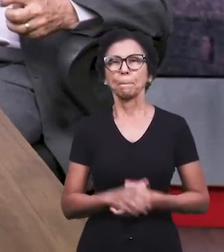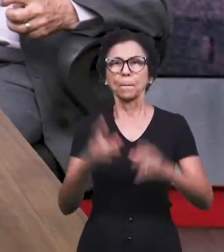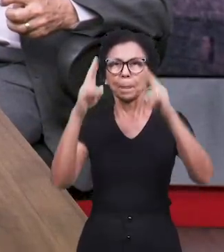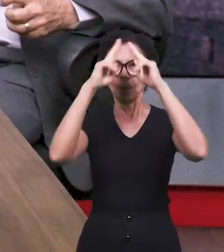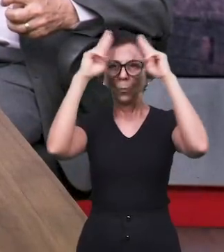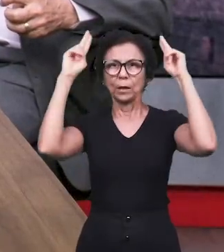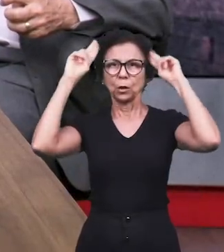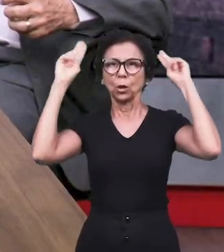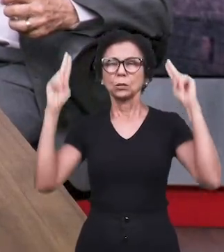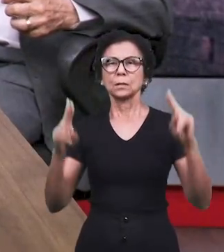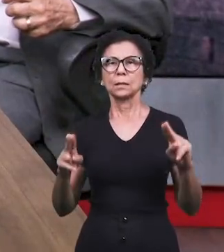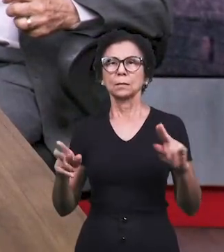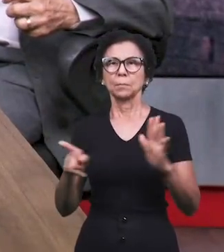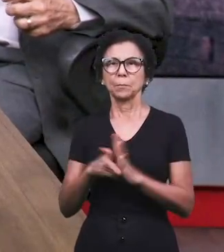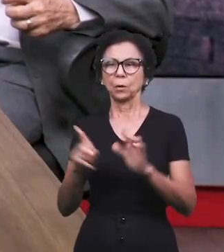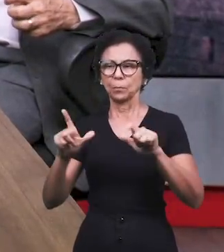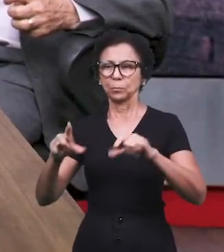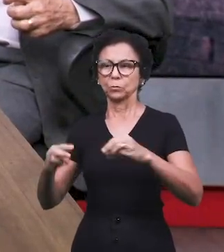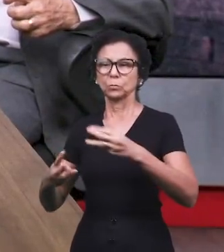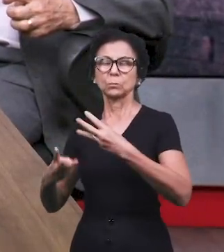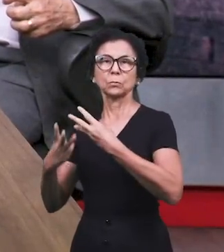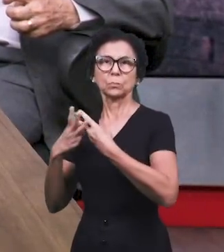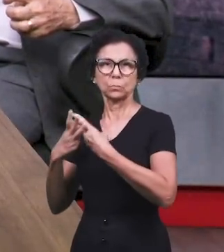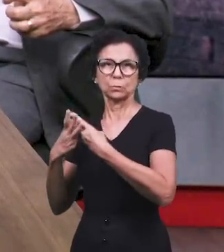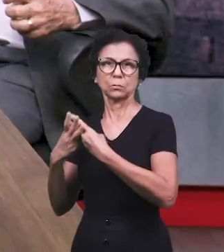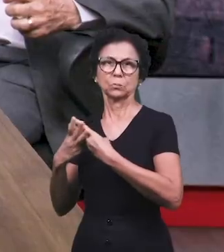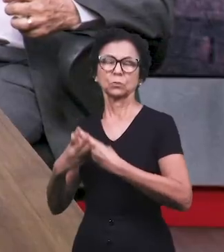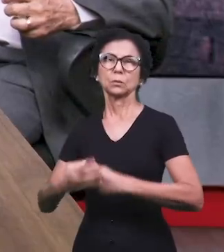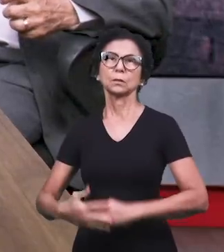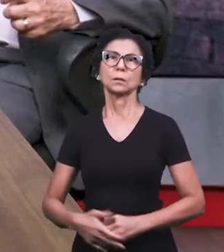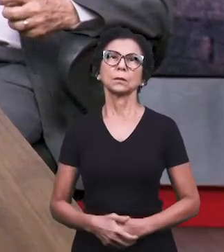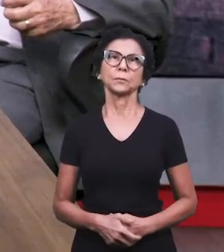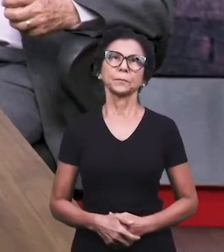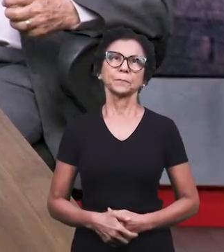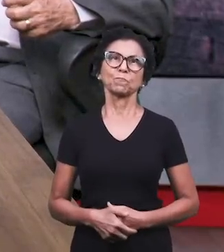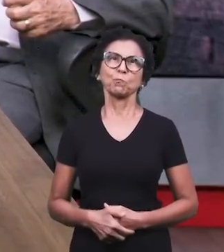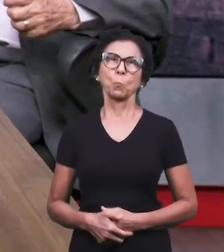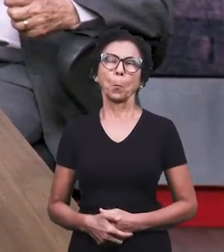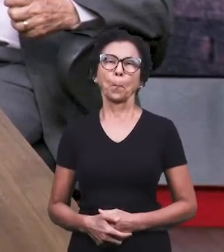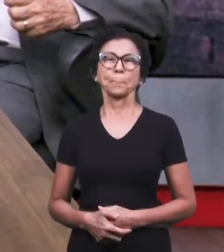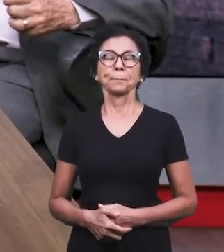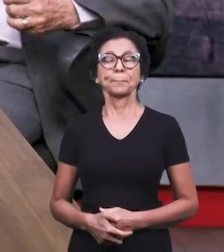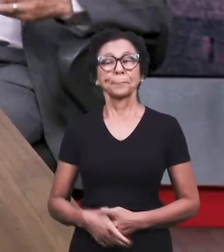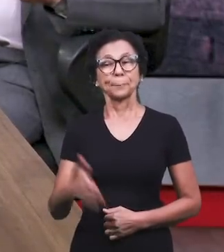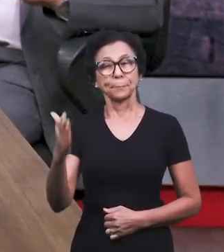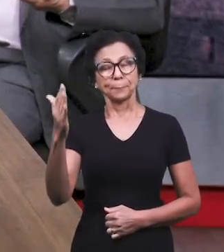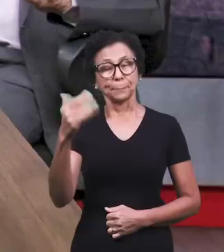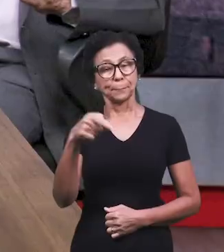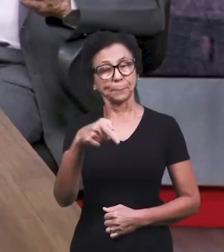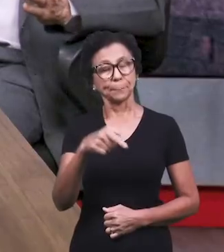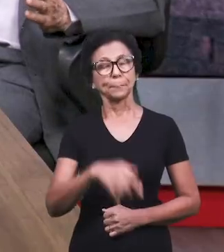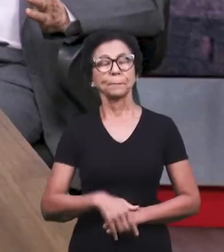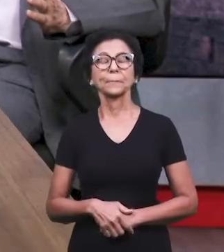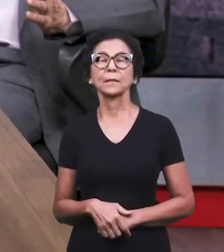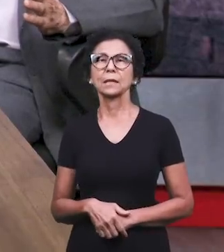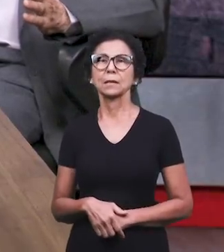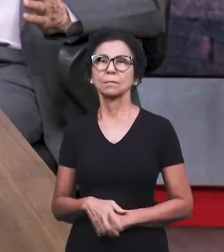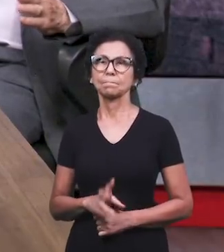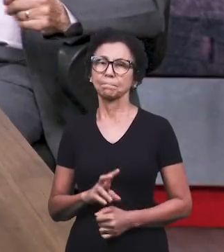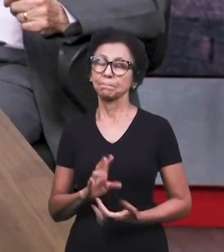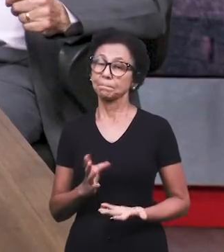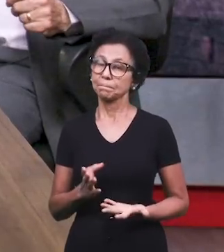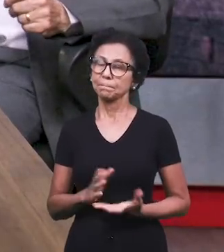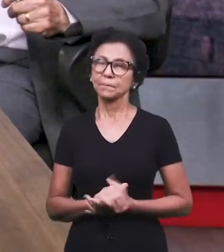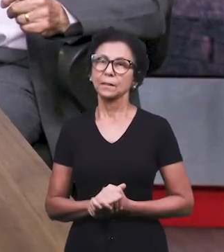a Judéia ali, e sendo que ele ficava de olho em Herodes, você tem que dar dentro da nossa linha aqui. E Herodes ficava ali,